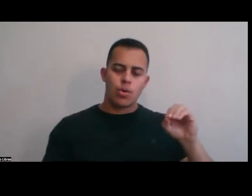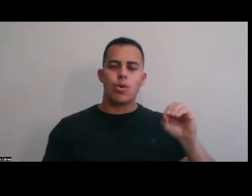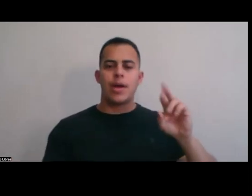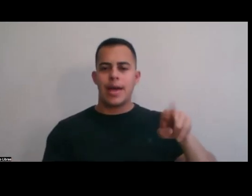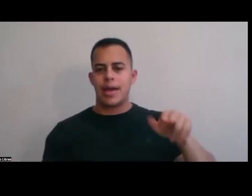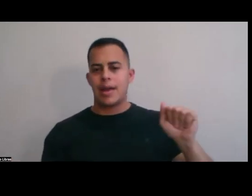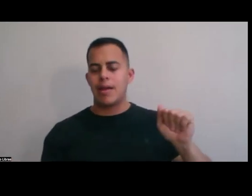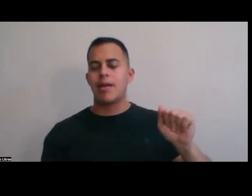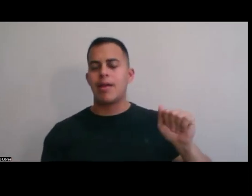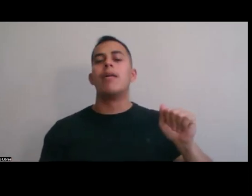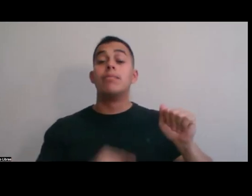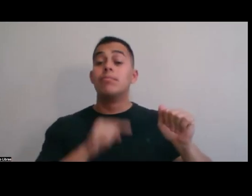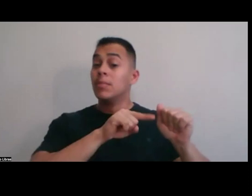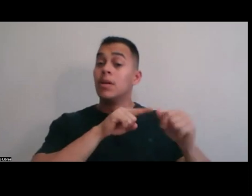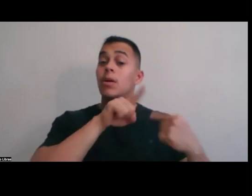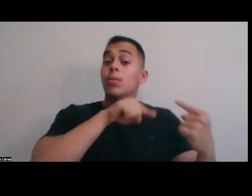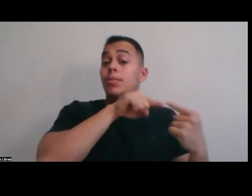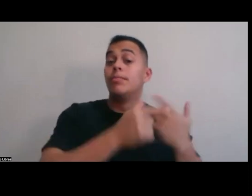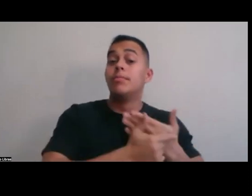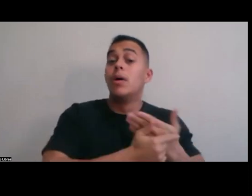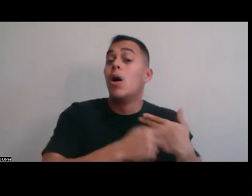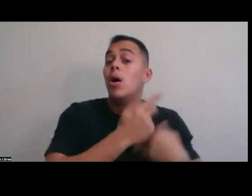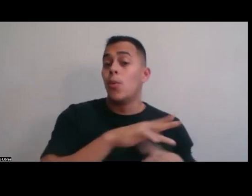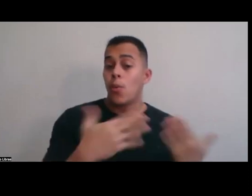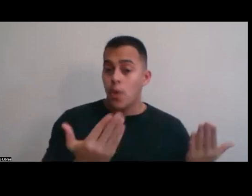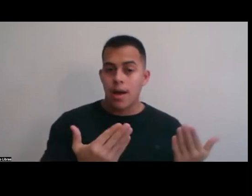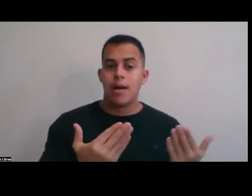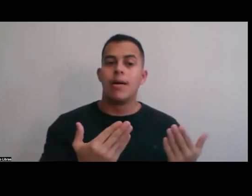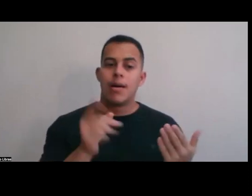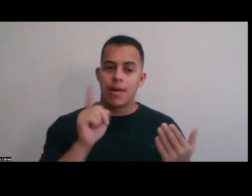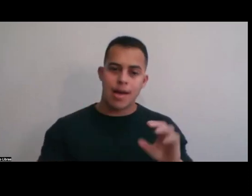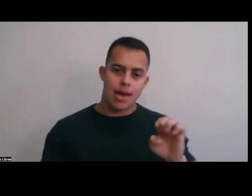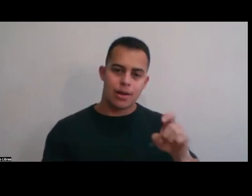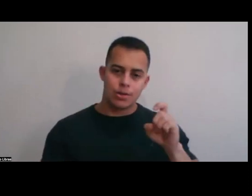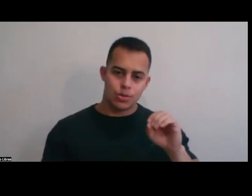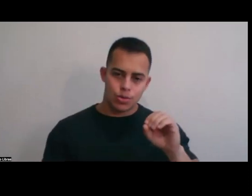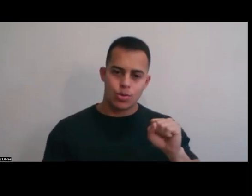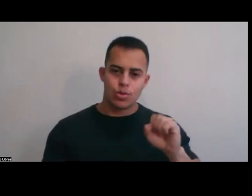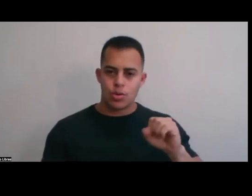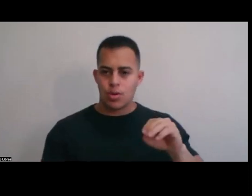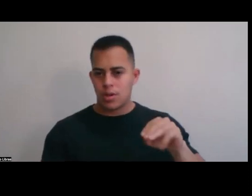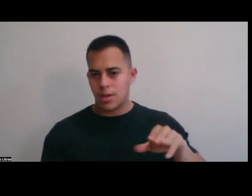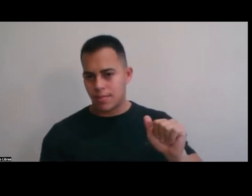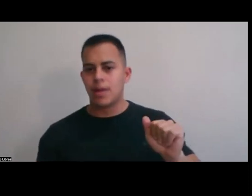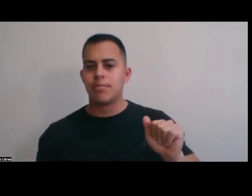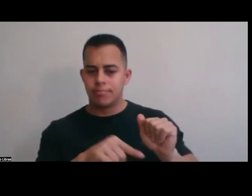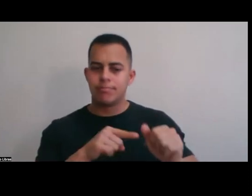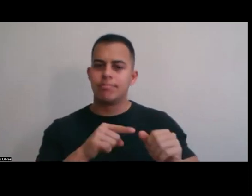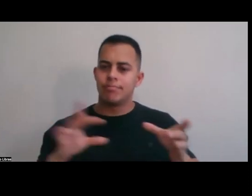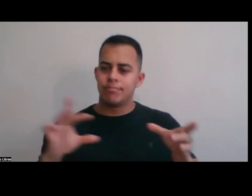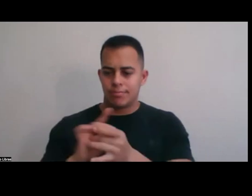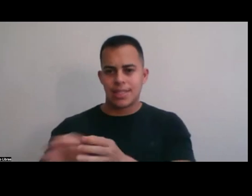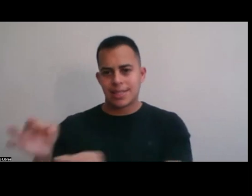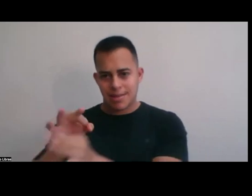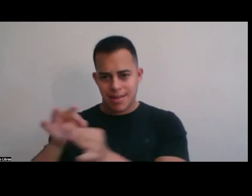que função será que tem, né? Isso tá nesse formato de exossoma para facilitar o acesso a um determinado tipo de célula, né? A